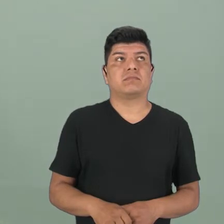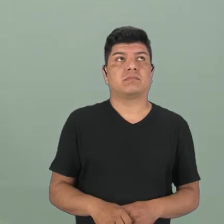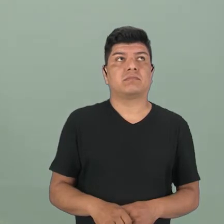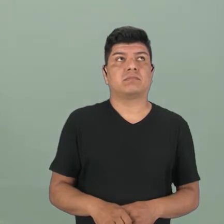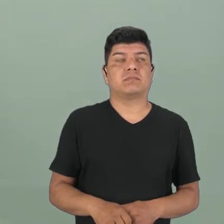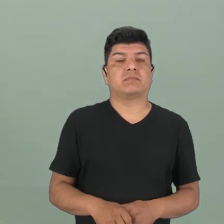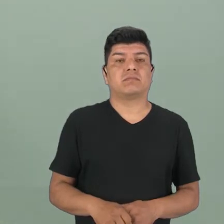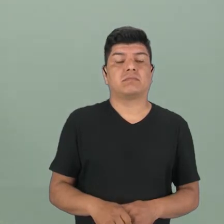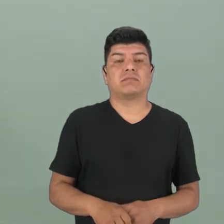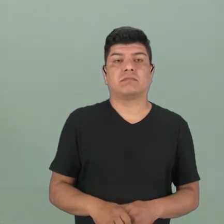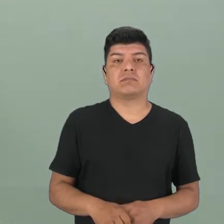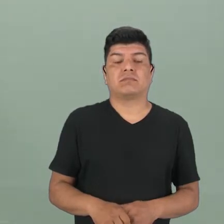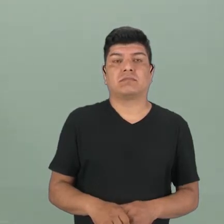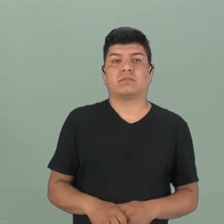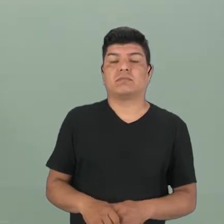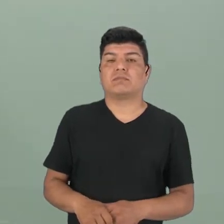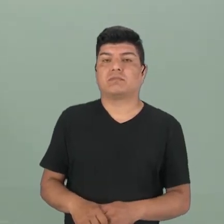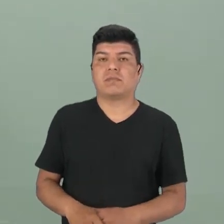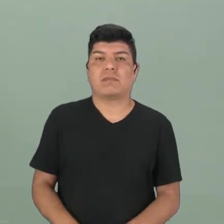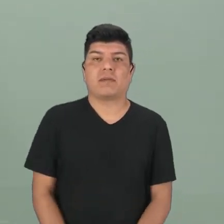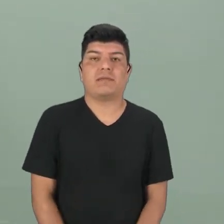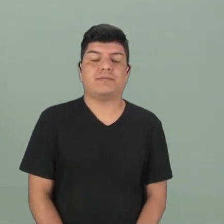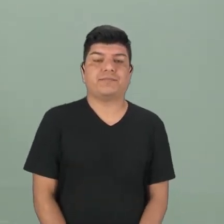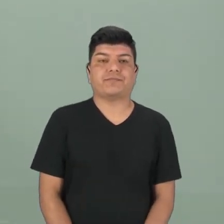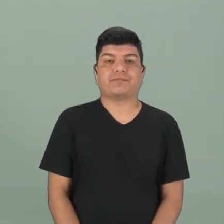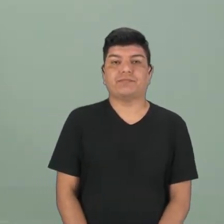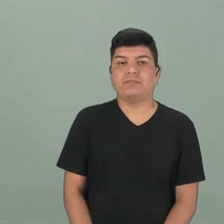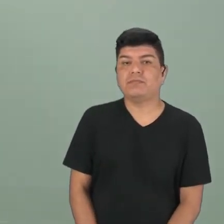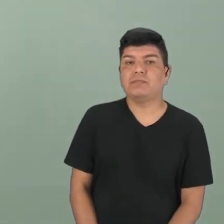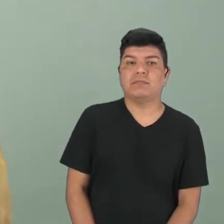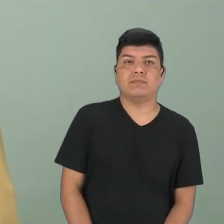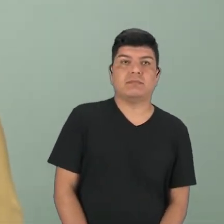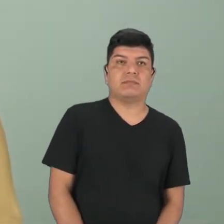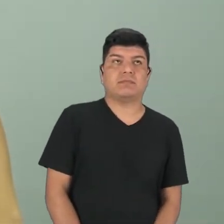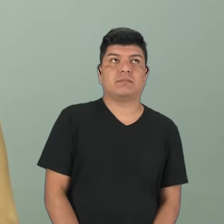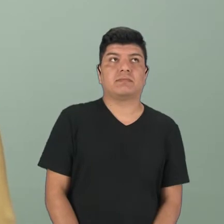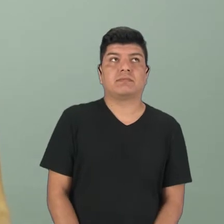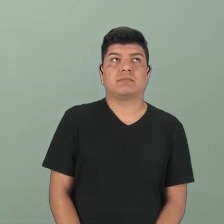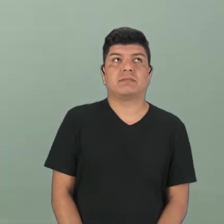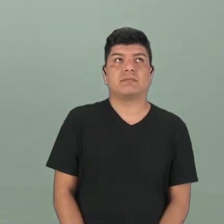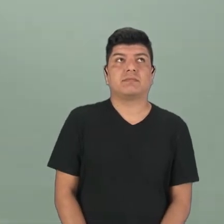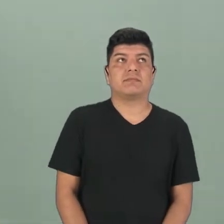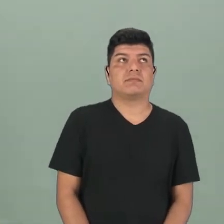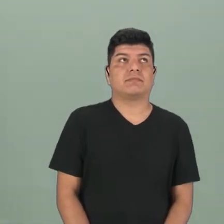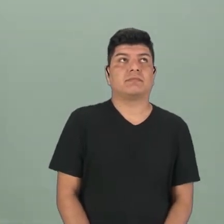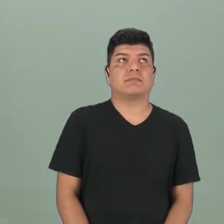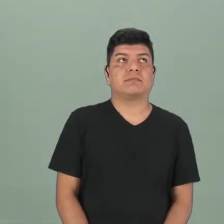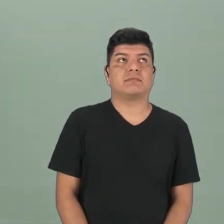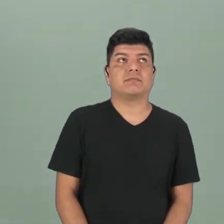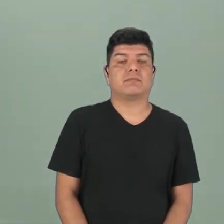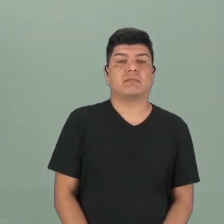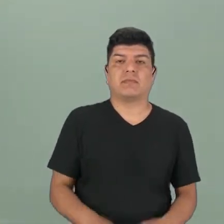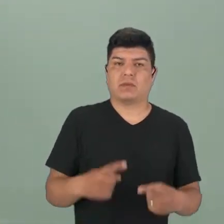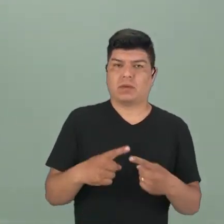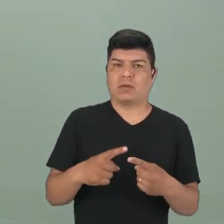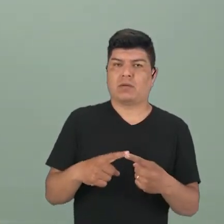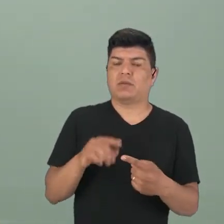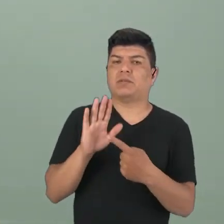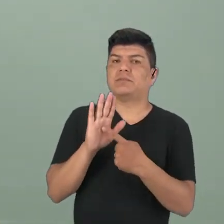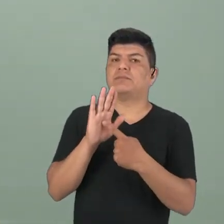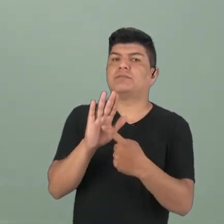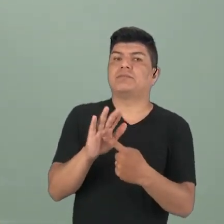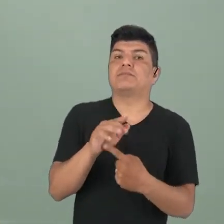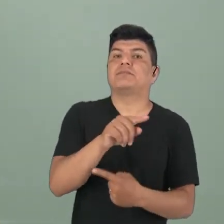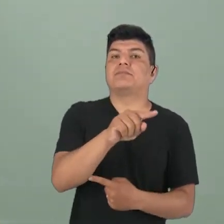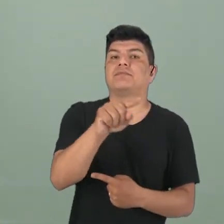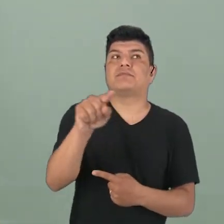40, 80, 90, 1 metro. Ok. Deixar aqui no 1 metro. Por que eu tô mostrando isso pra vocês? Deixa eu